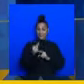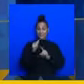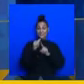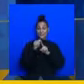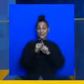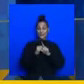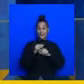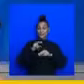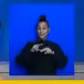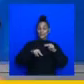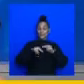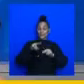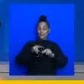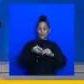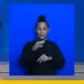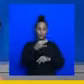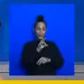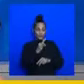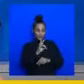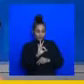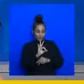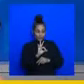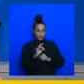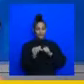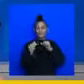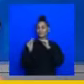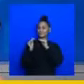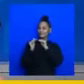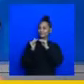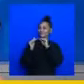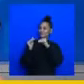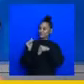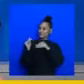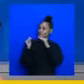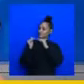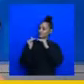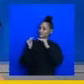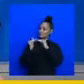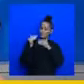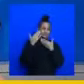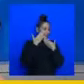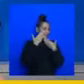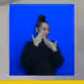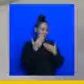mês de junho. Confirmam, auditoras? Sim, confirmo. Sim, confirmo. Obrigado.